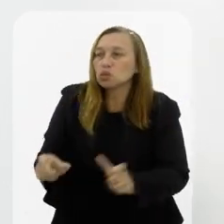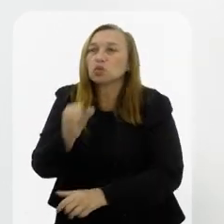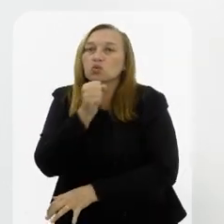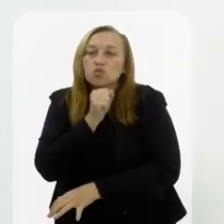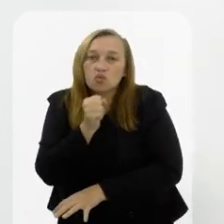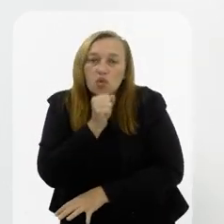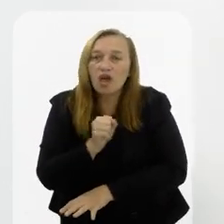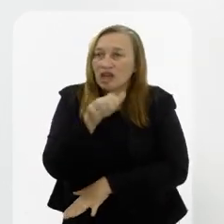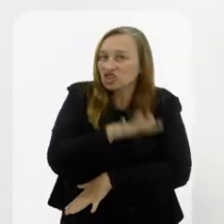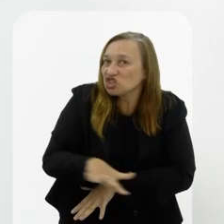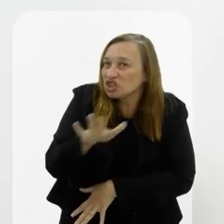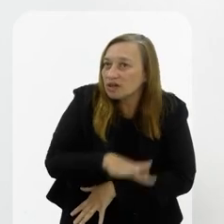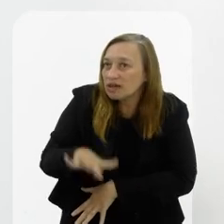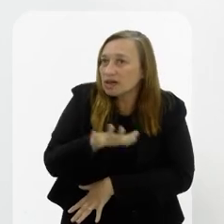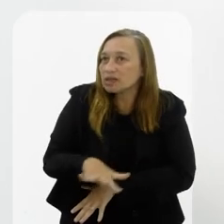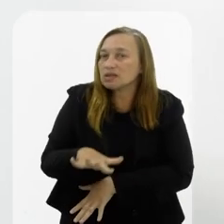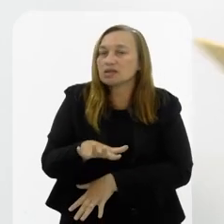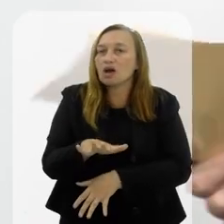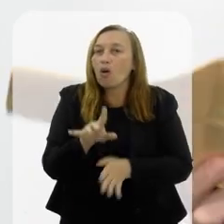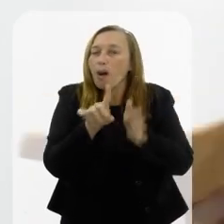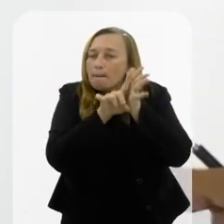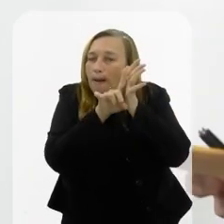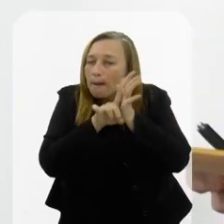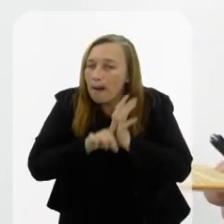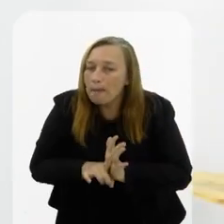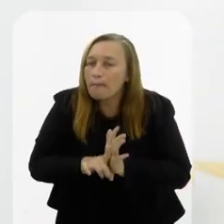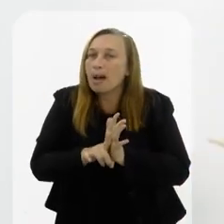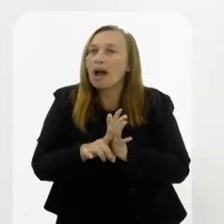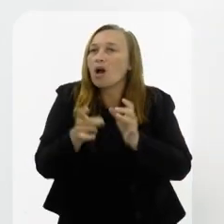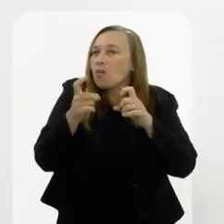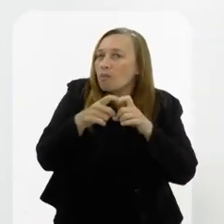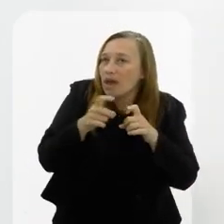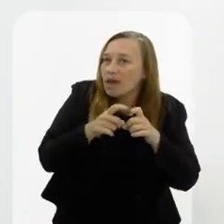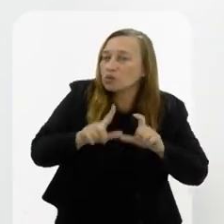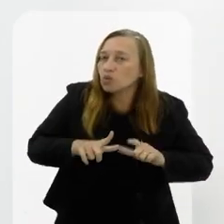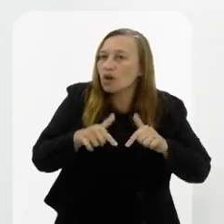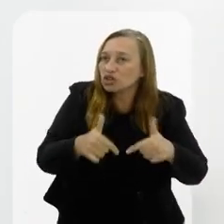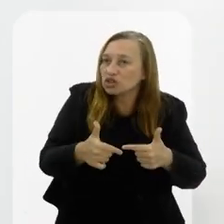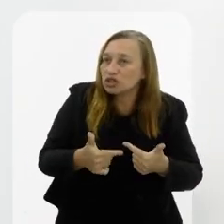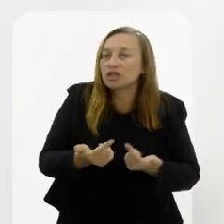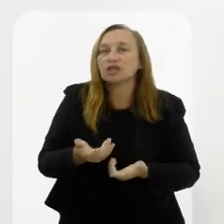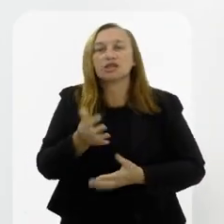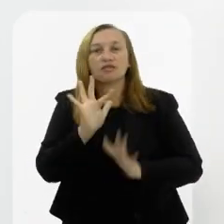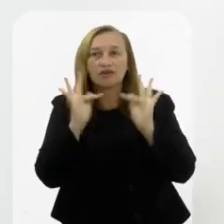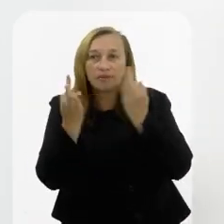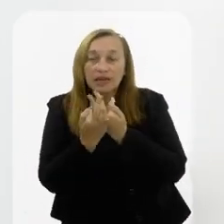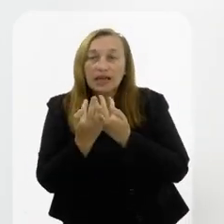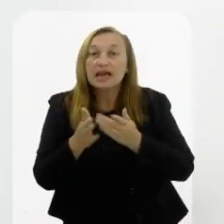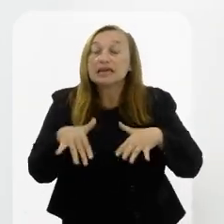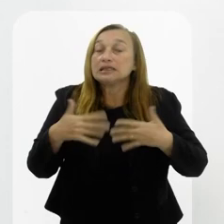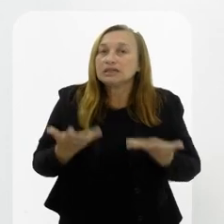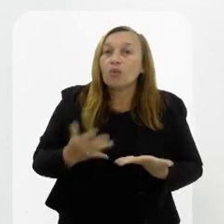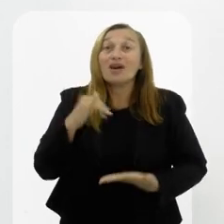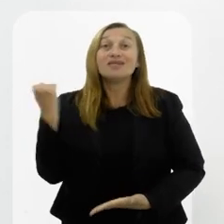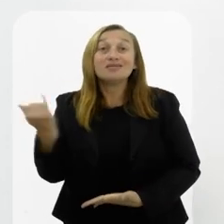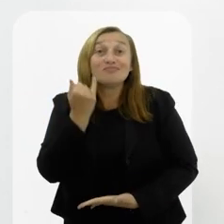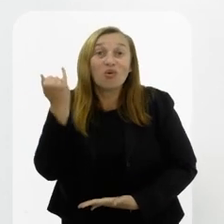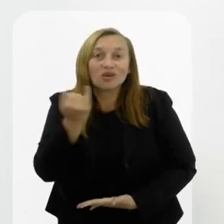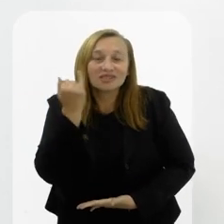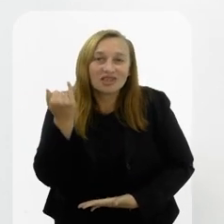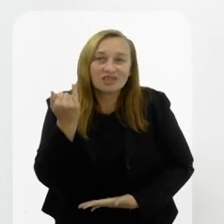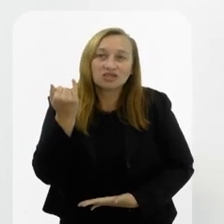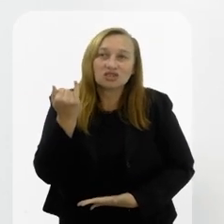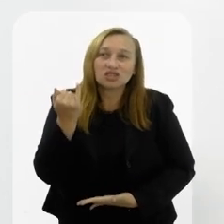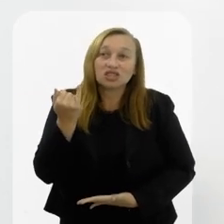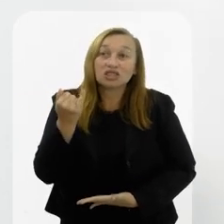pessoas idosas, as crianças, fazendo aquele olhar do médico daquela ação, do médico de família. Então, é